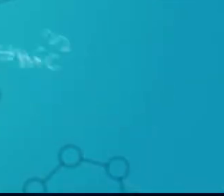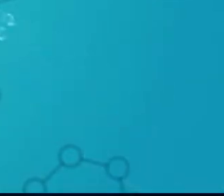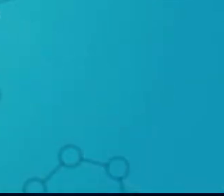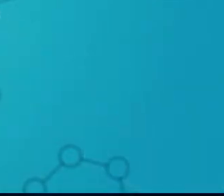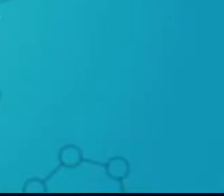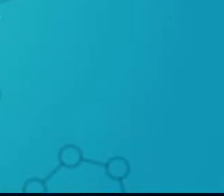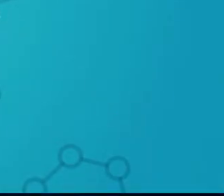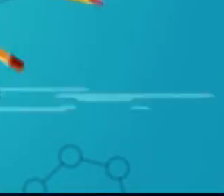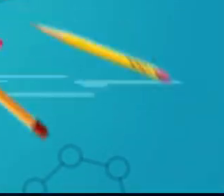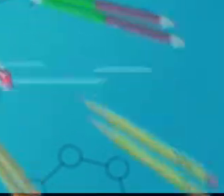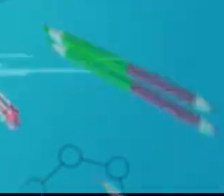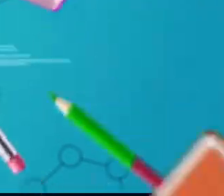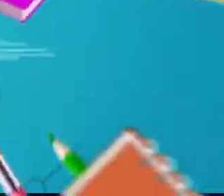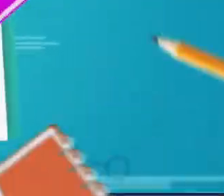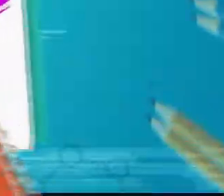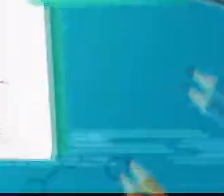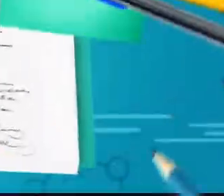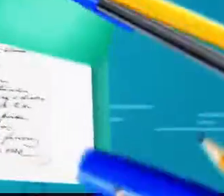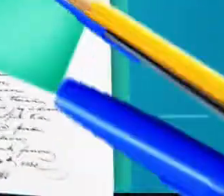o